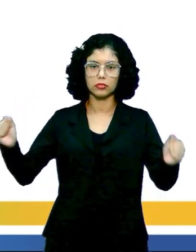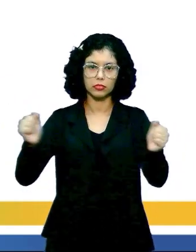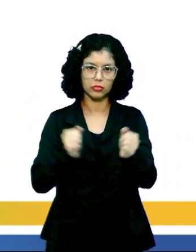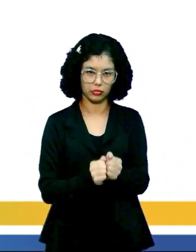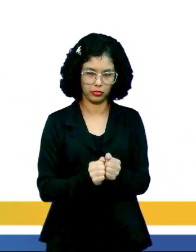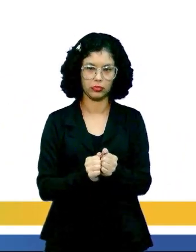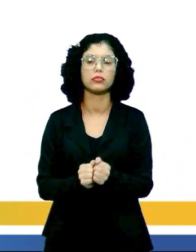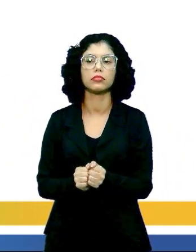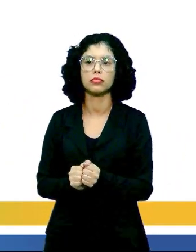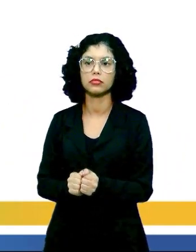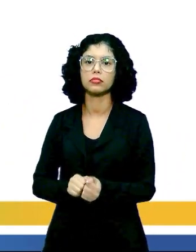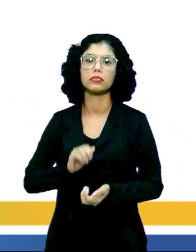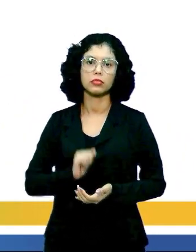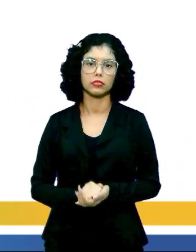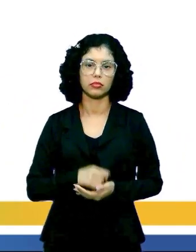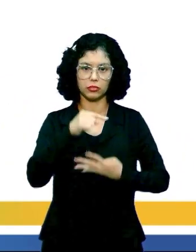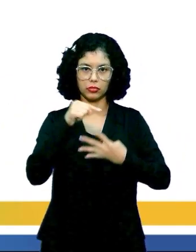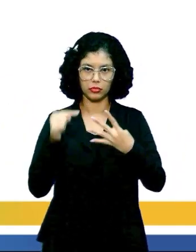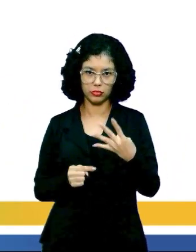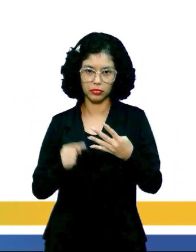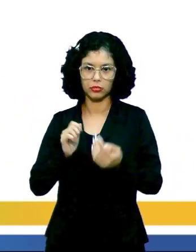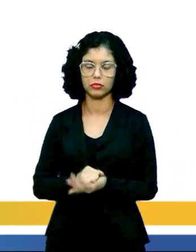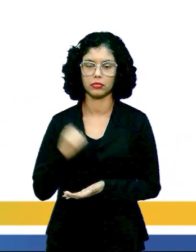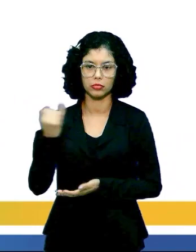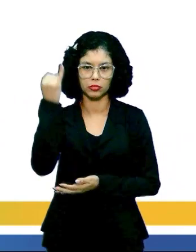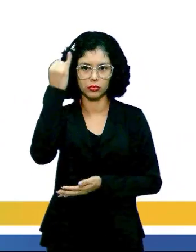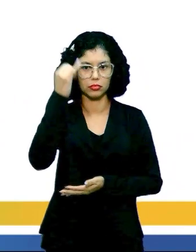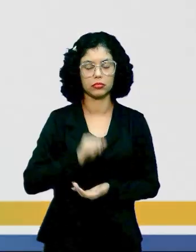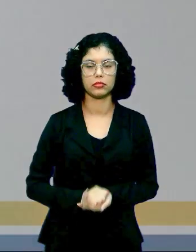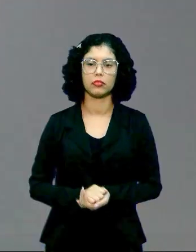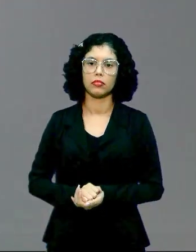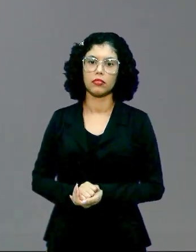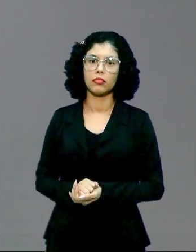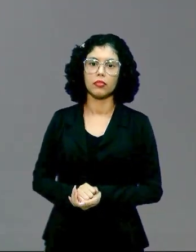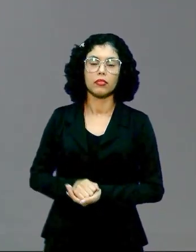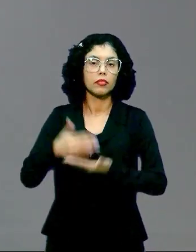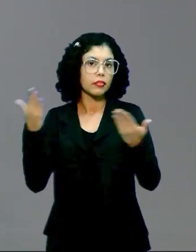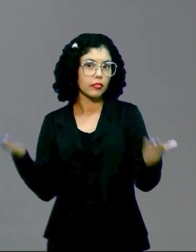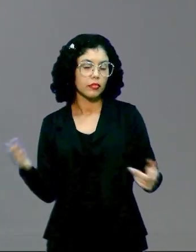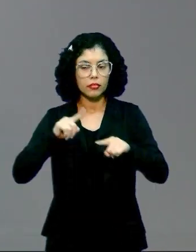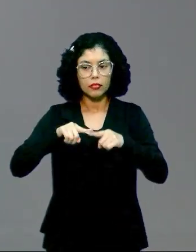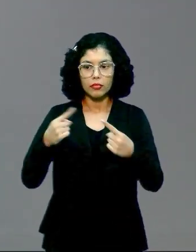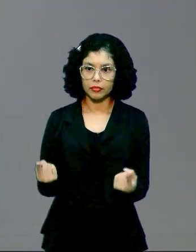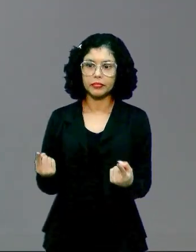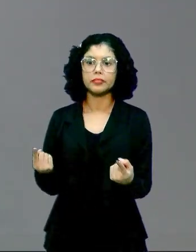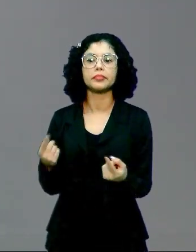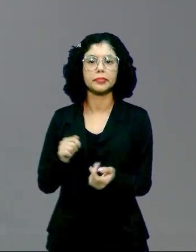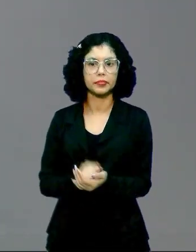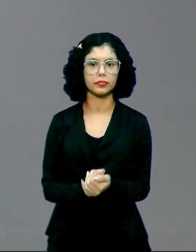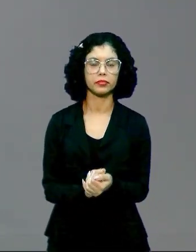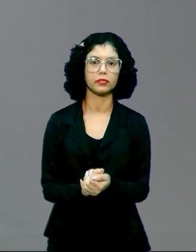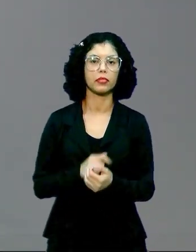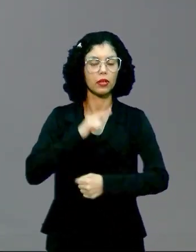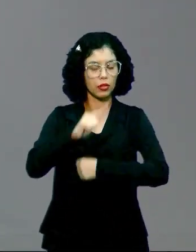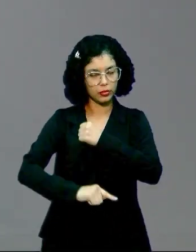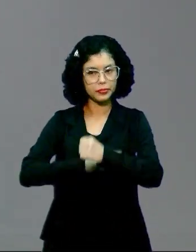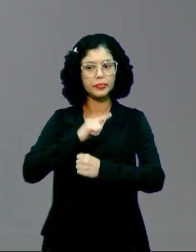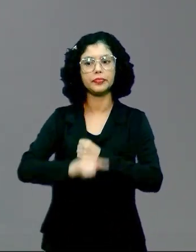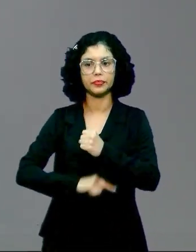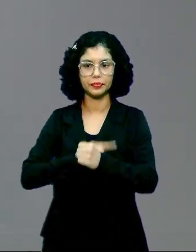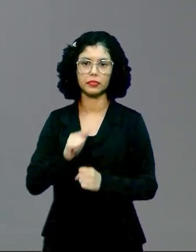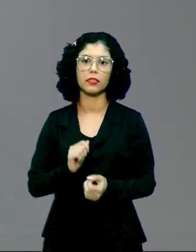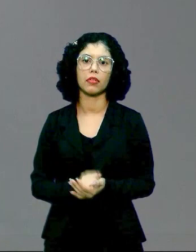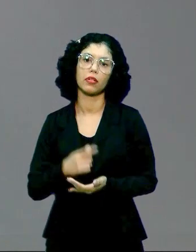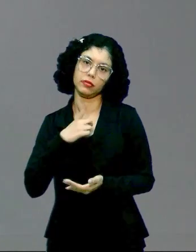união e pela conjunção dos quatro elementos fundamentais da natureza. Porém, surgiram modelos atômicos, modelos